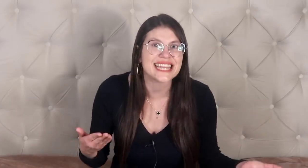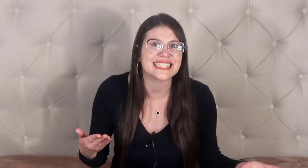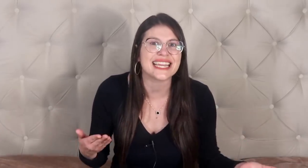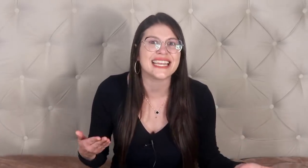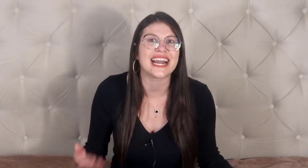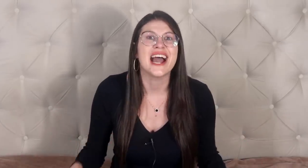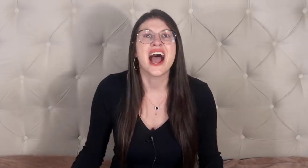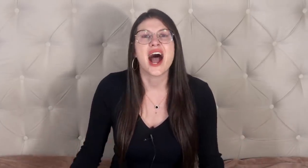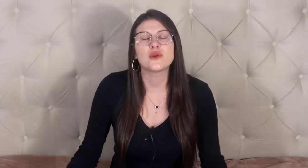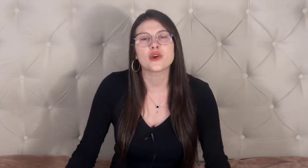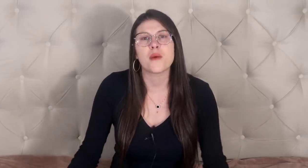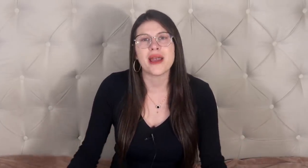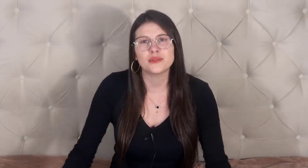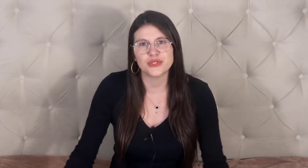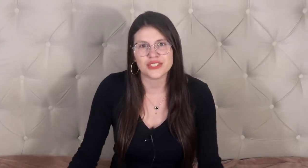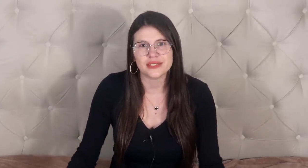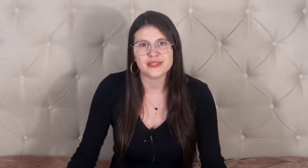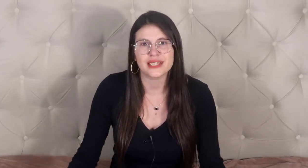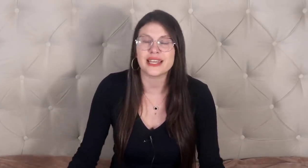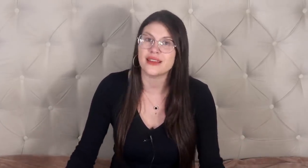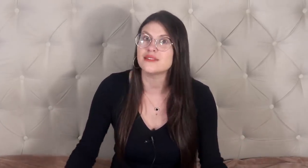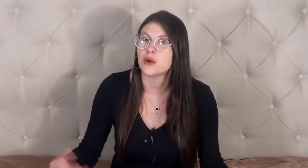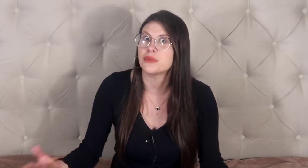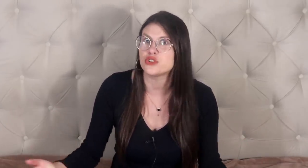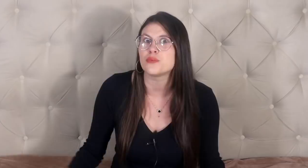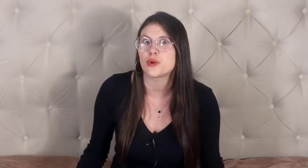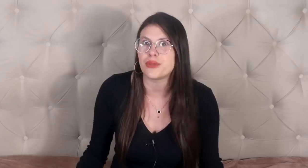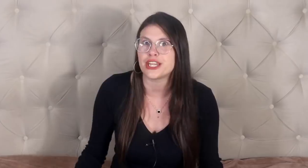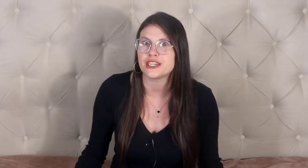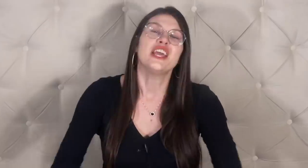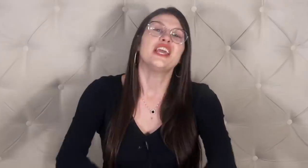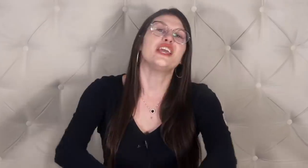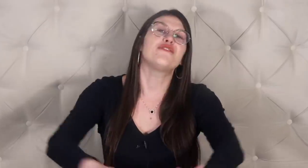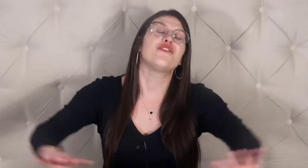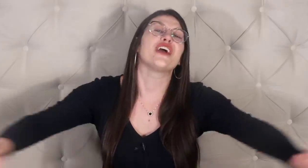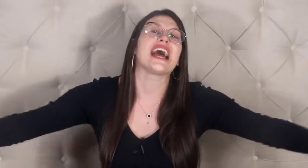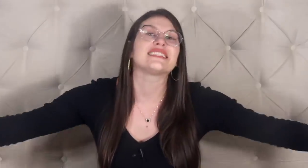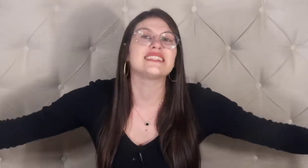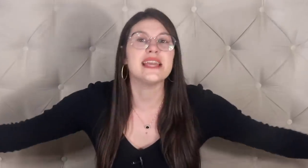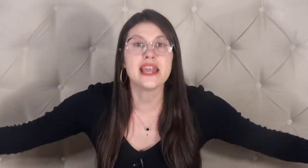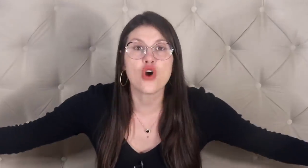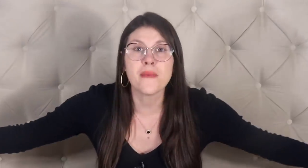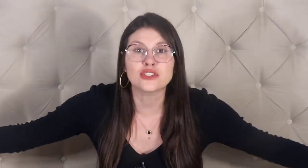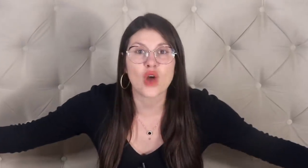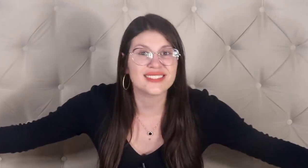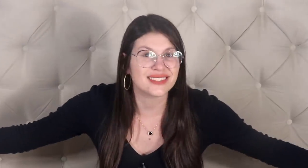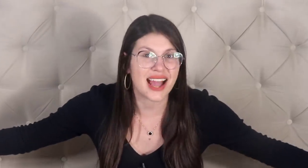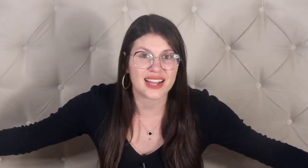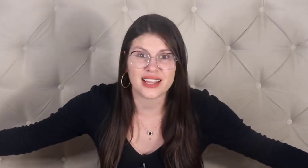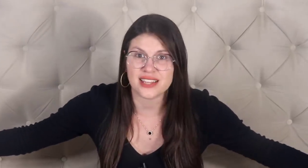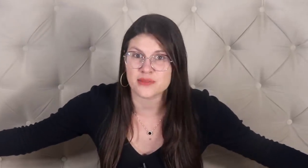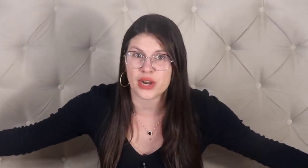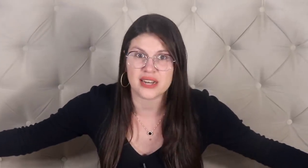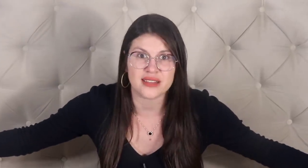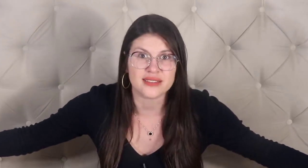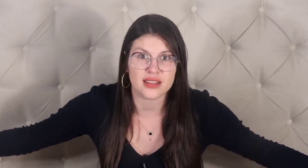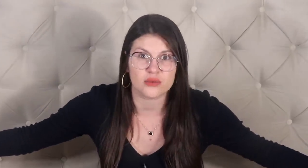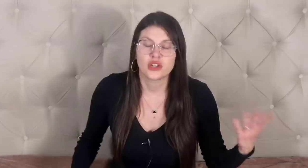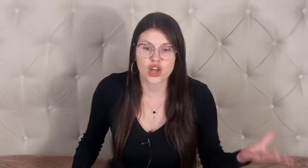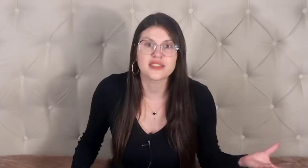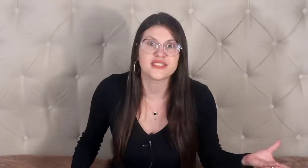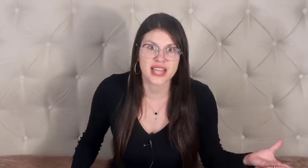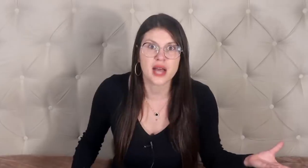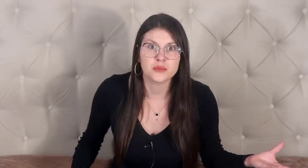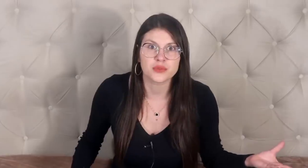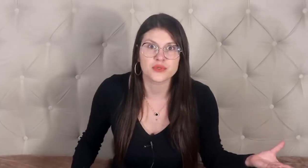da AstraZeneca ao seu Roberto Dias, que teria então pedido propina. E foi assim que começou a saga da